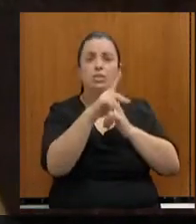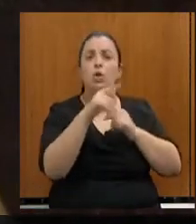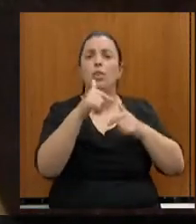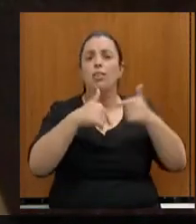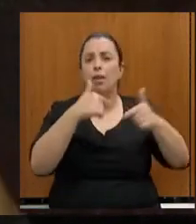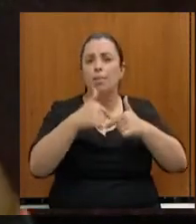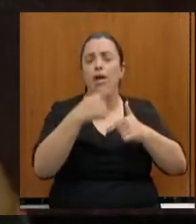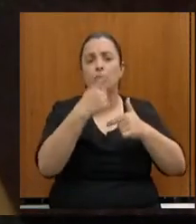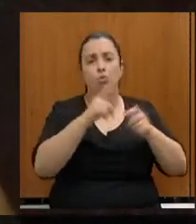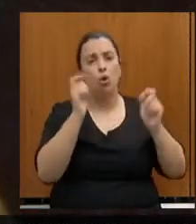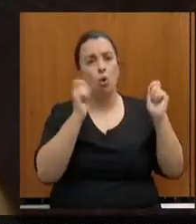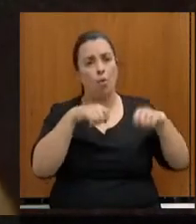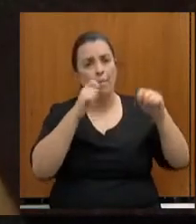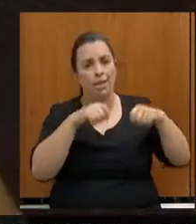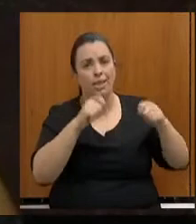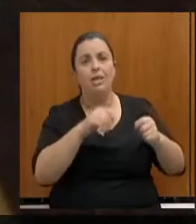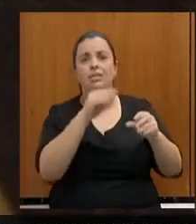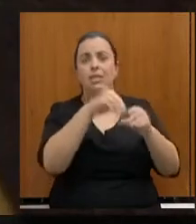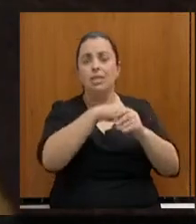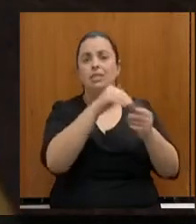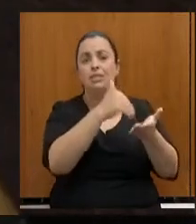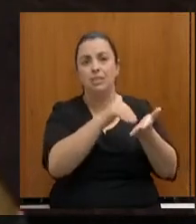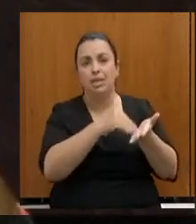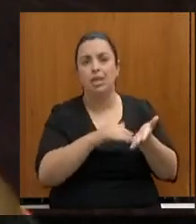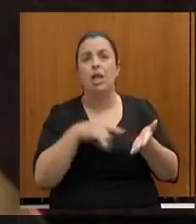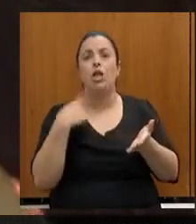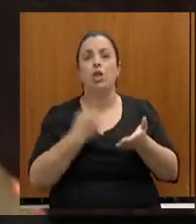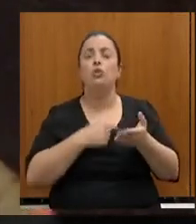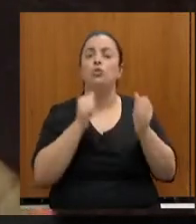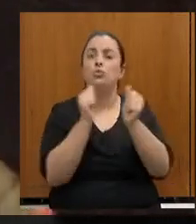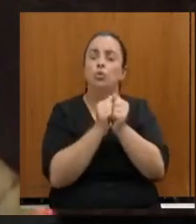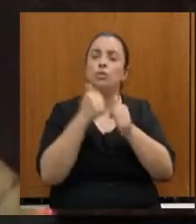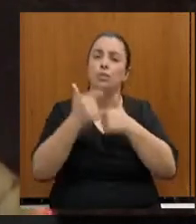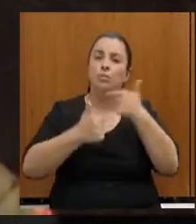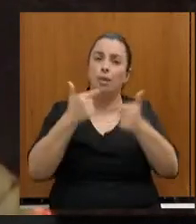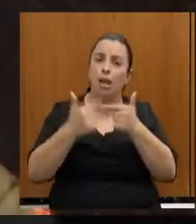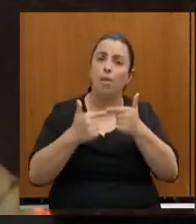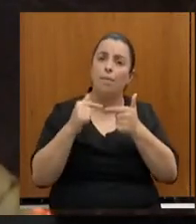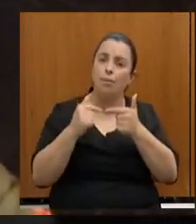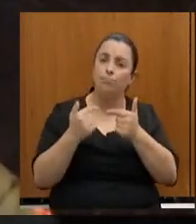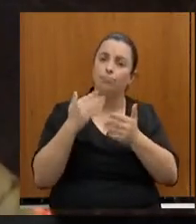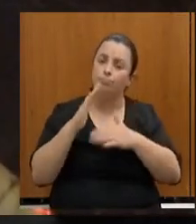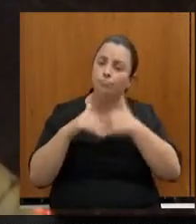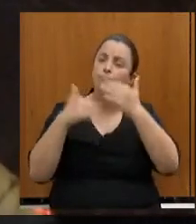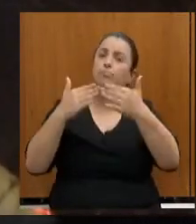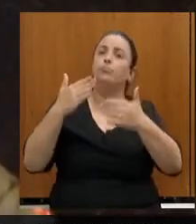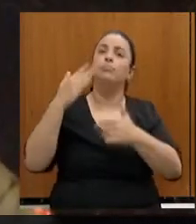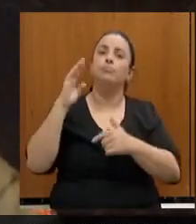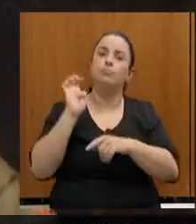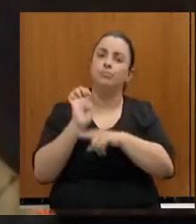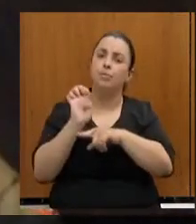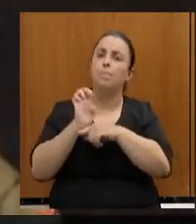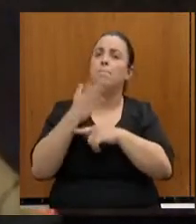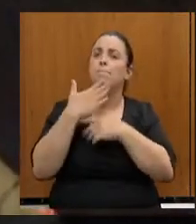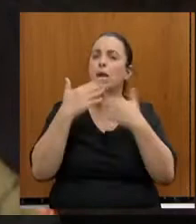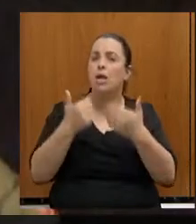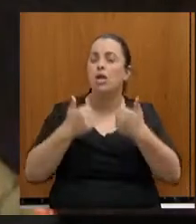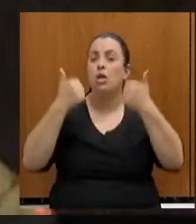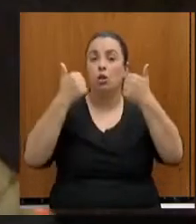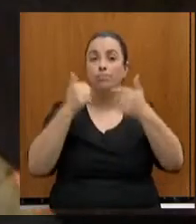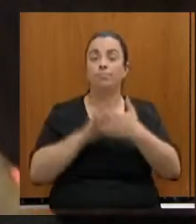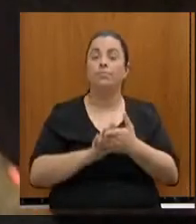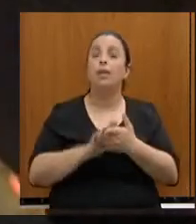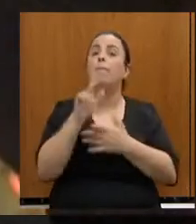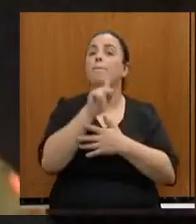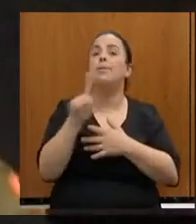trabalhando e para a gente poder fazer citado o estado milhão é presidente Ronald na sua que o